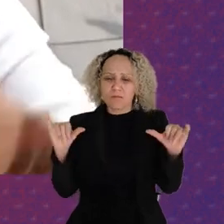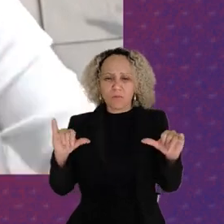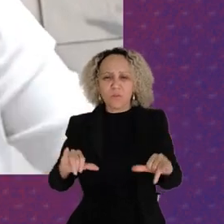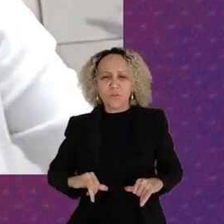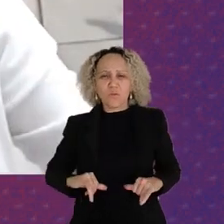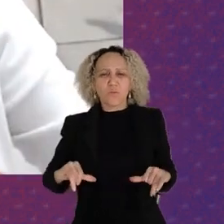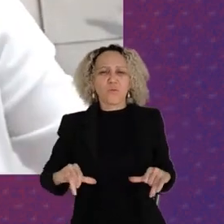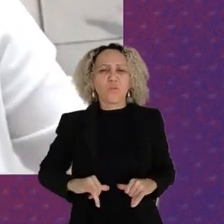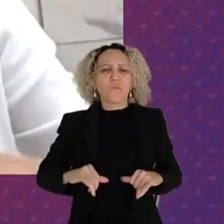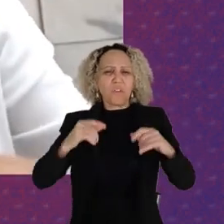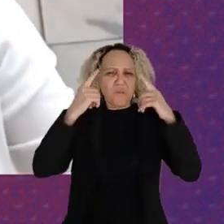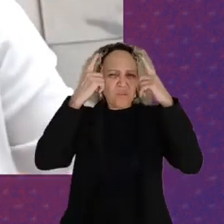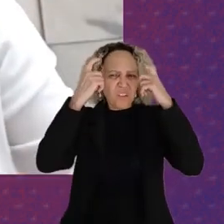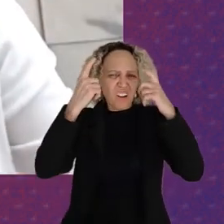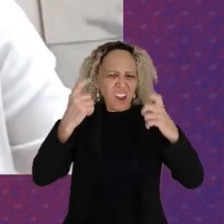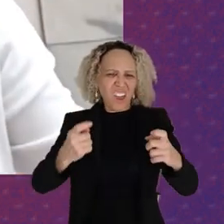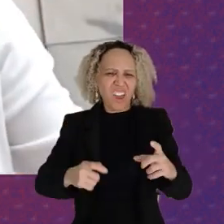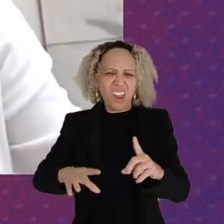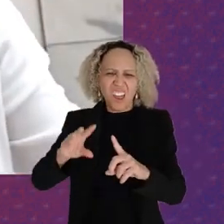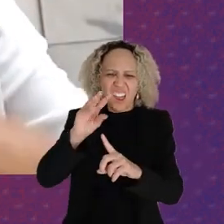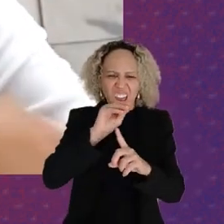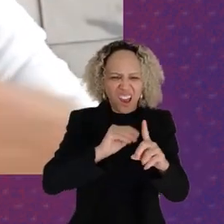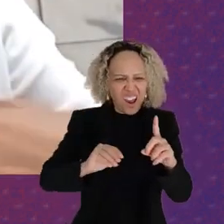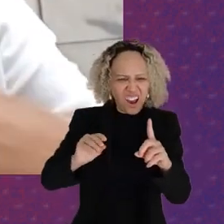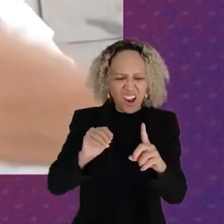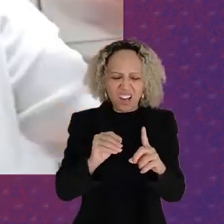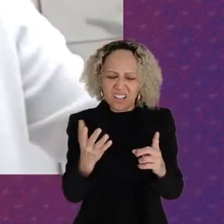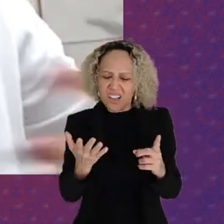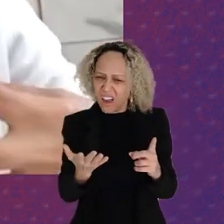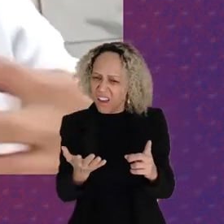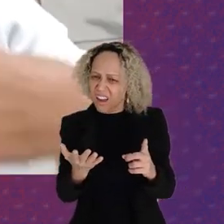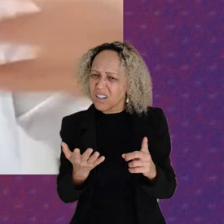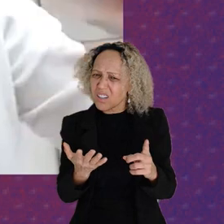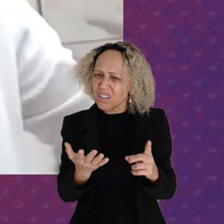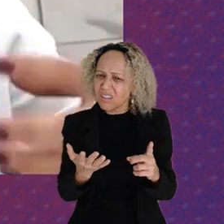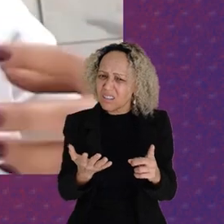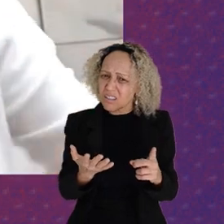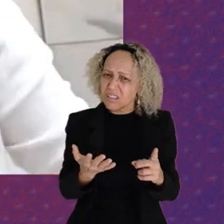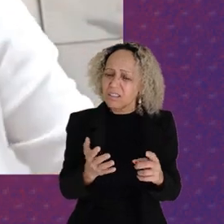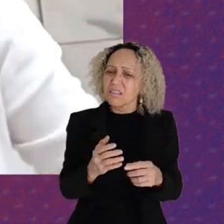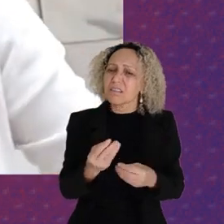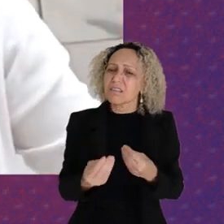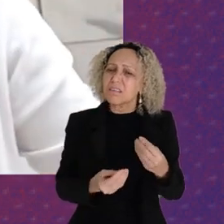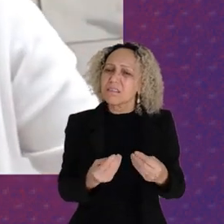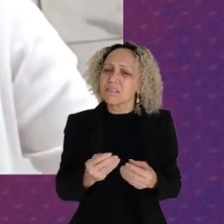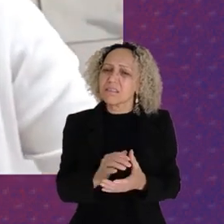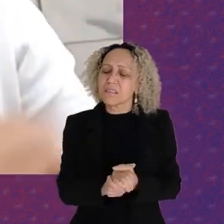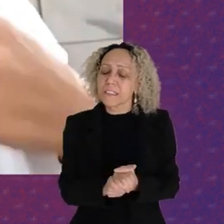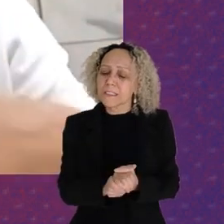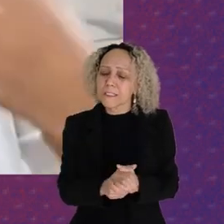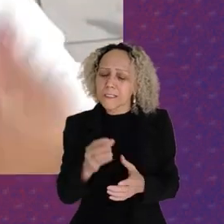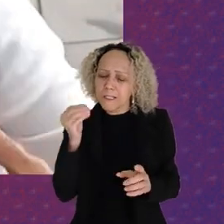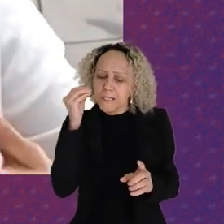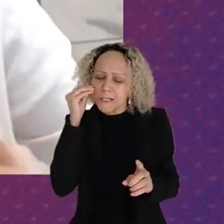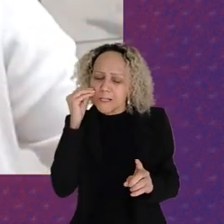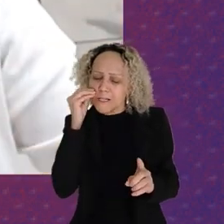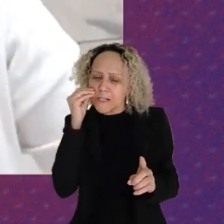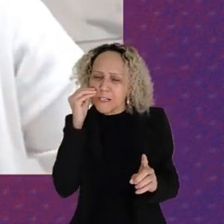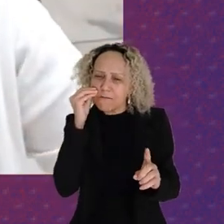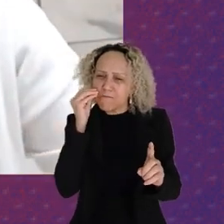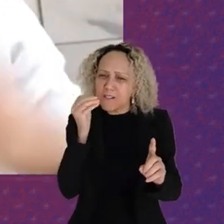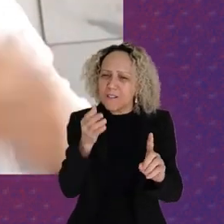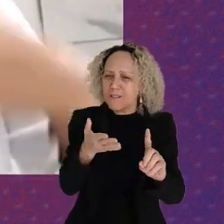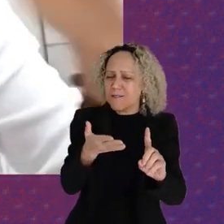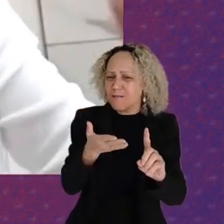violências, de assédios, que, como forma e tentativa de as retirar desse espaço de construção e de